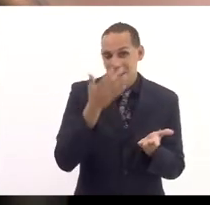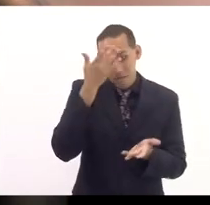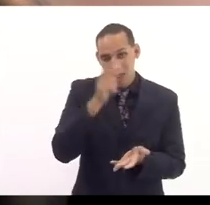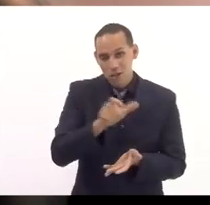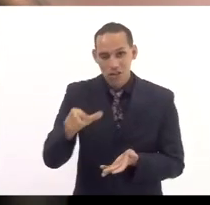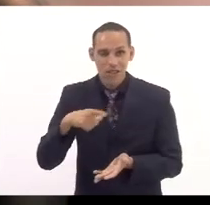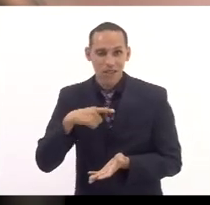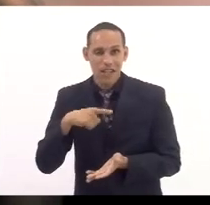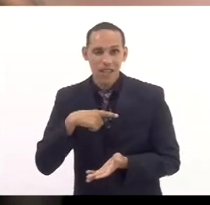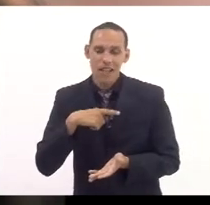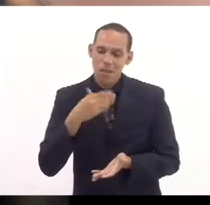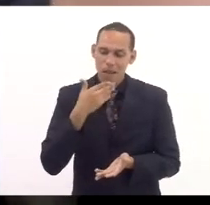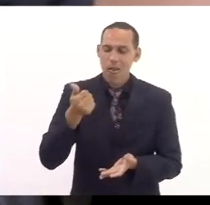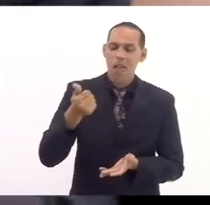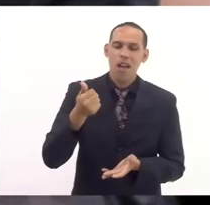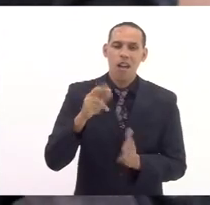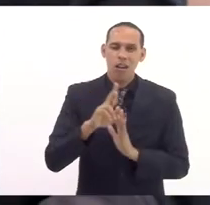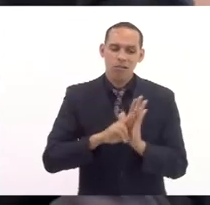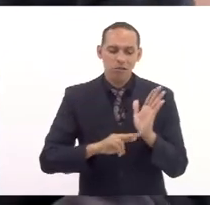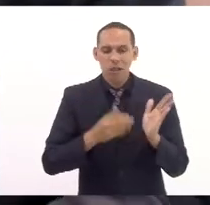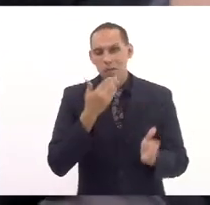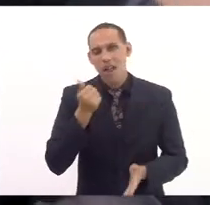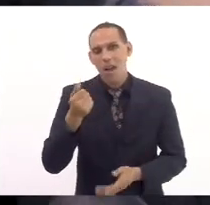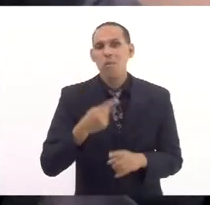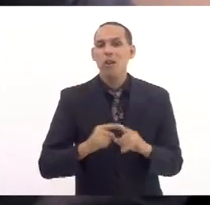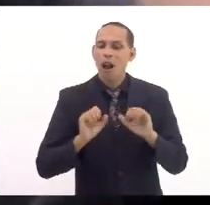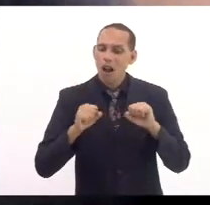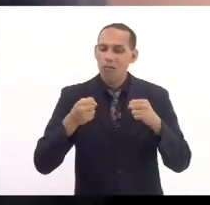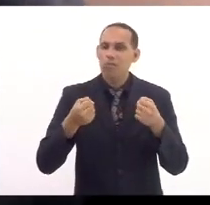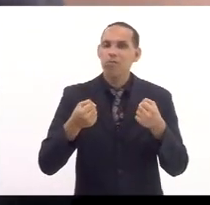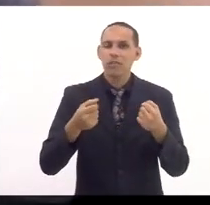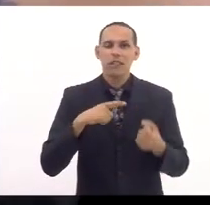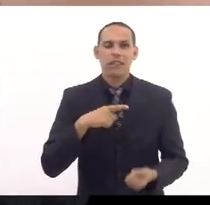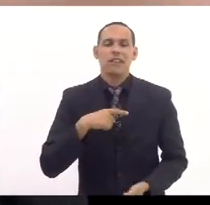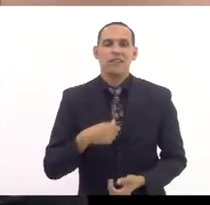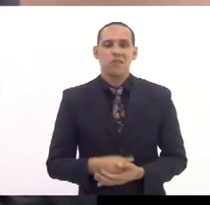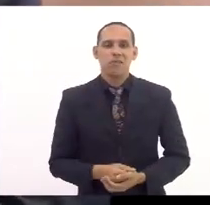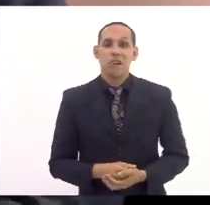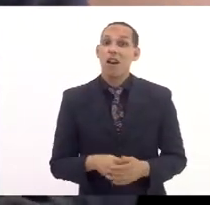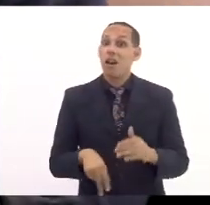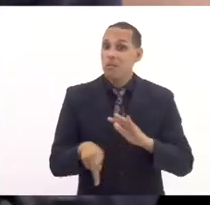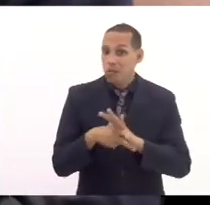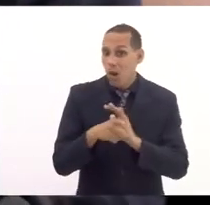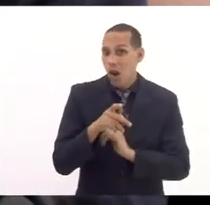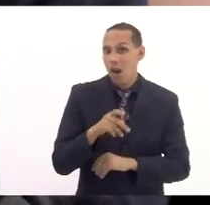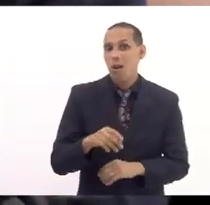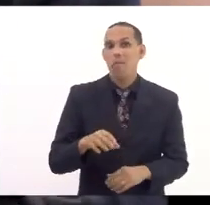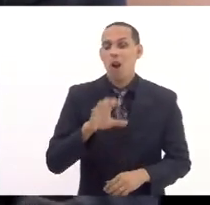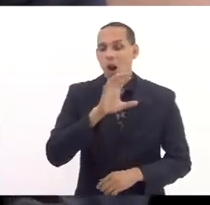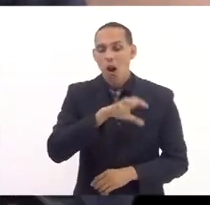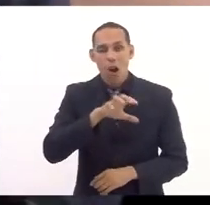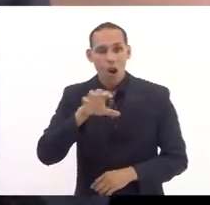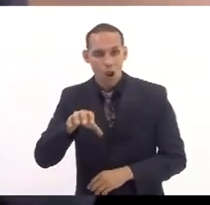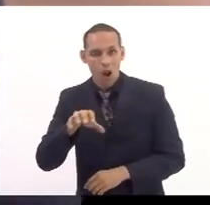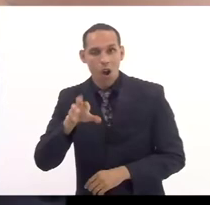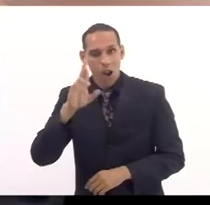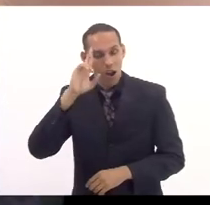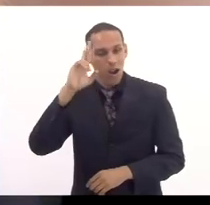vai dar bons resultados, caso haja o reforço, né, dos órgãos que estão